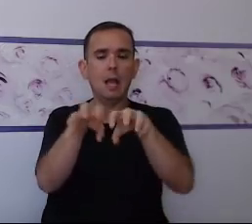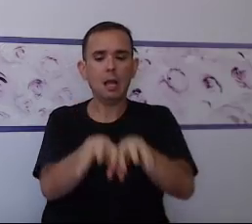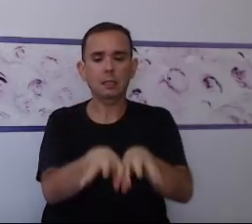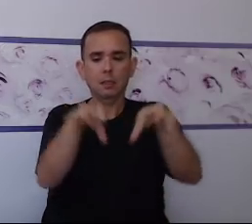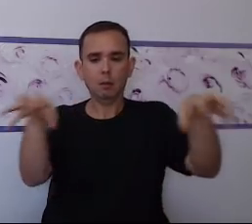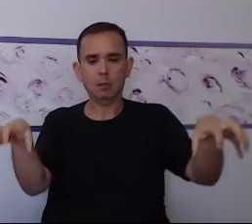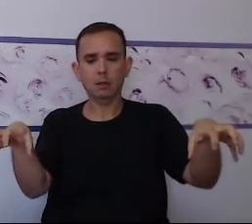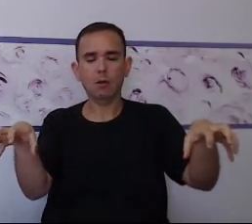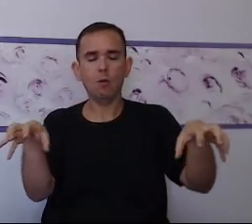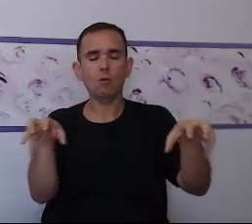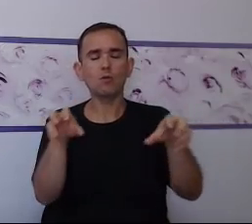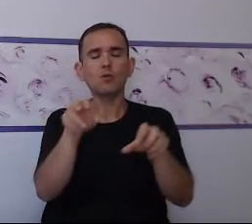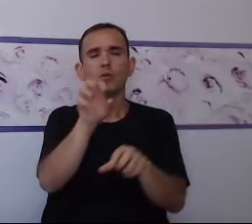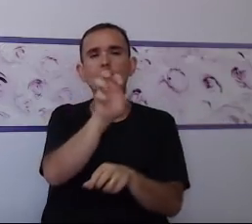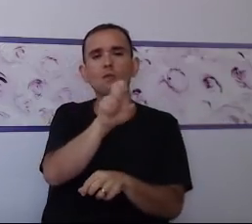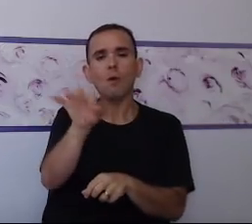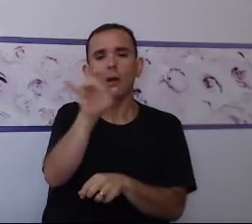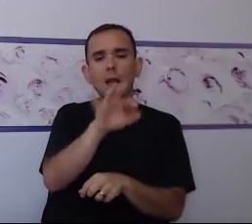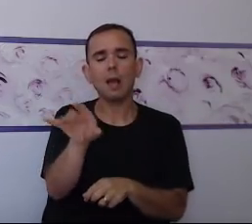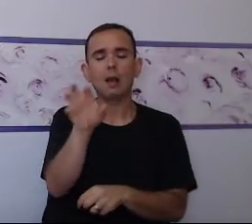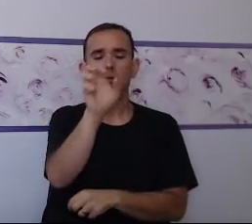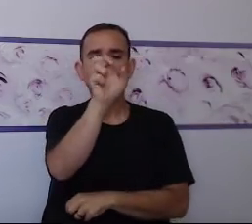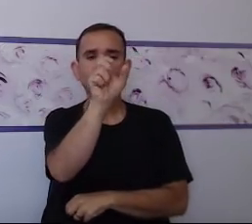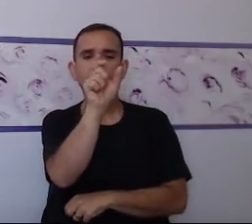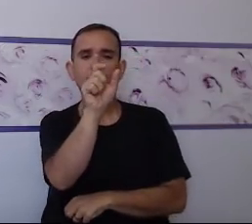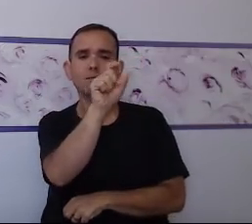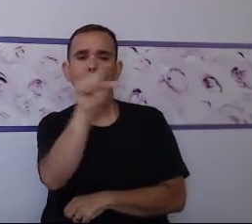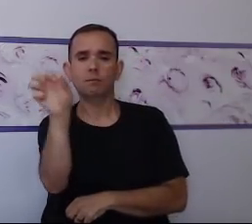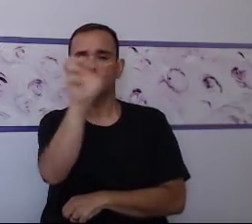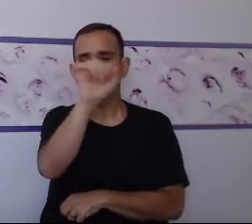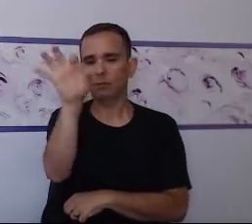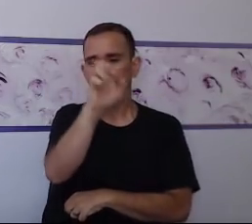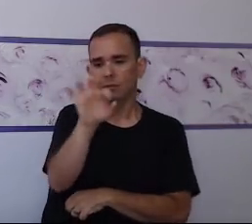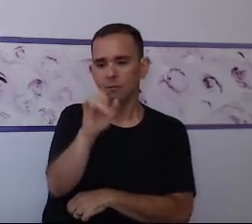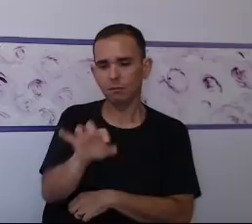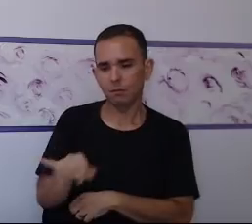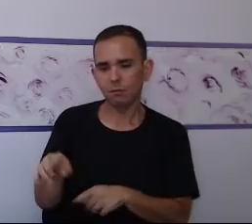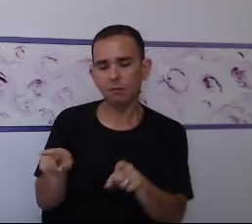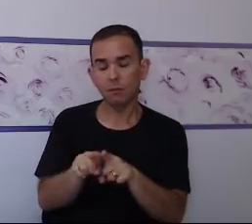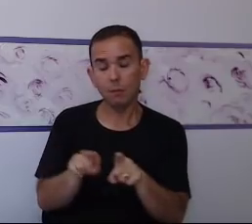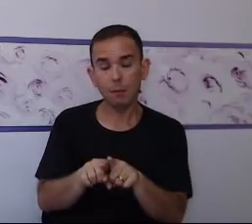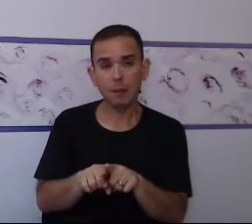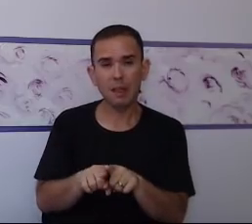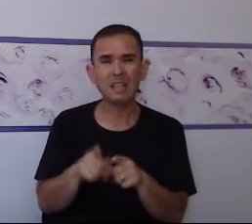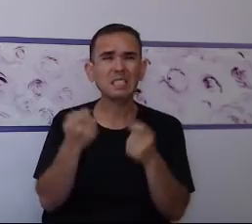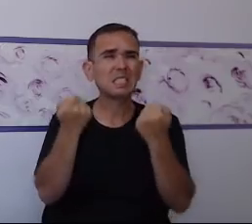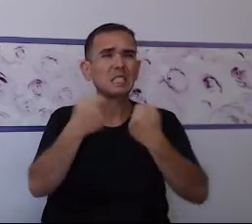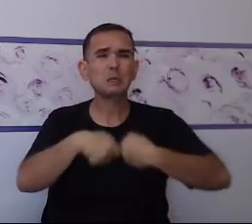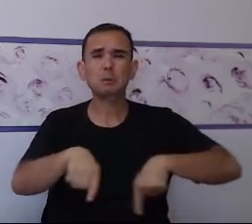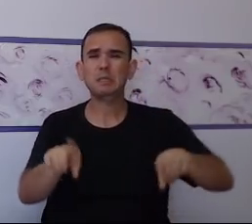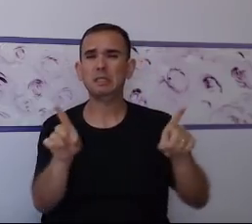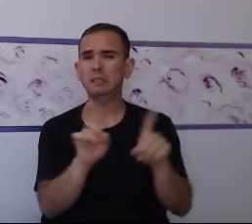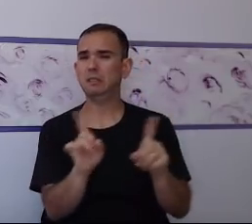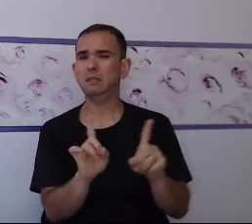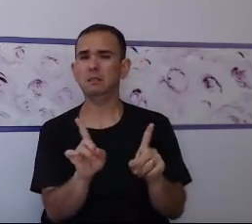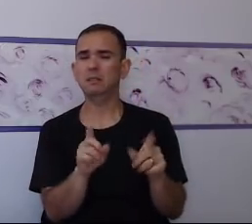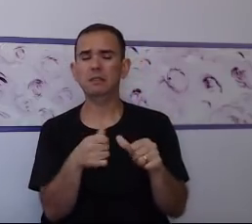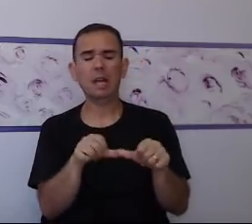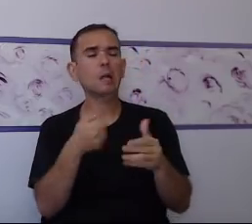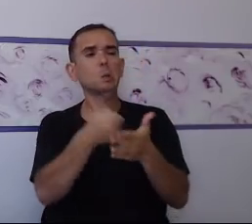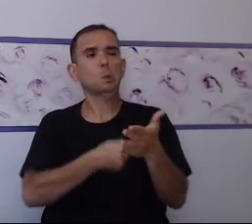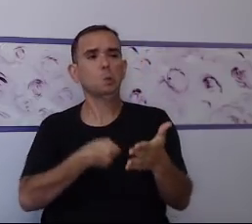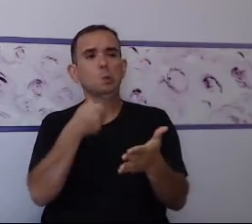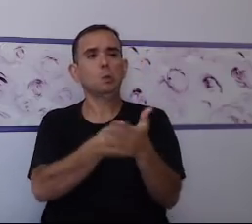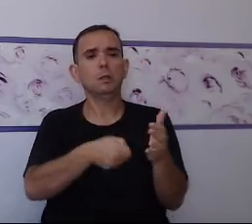separação de vogais, de consoantes, trabalhando nesse texto. Porém, a gente não precisa ficar insistindo